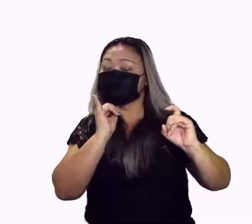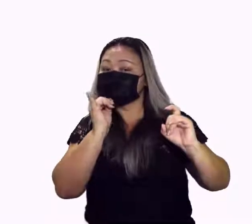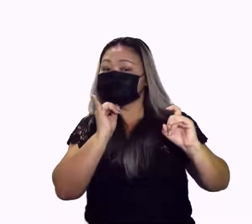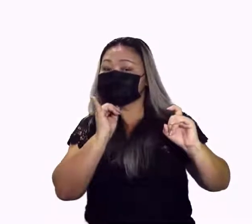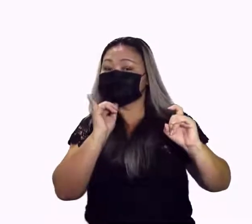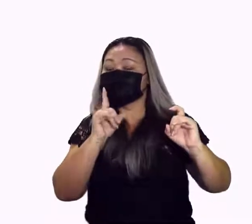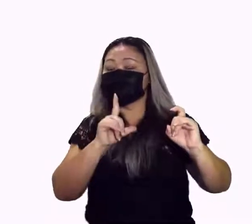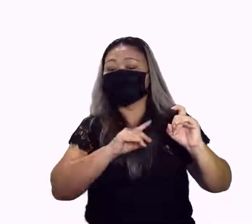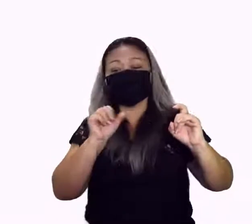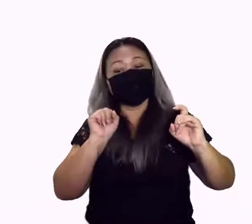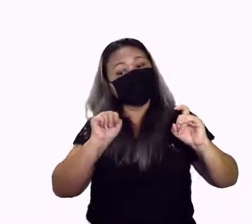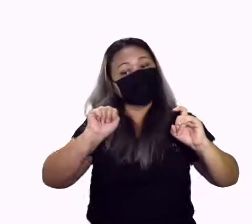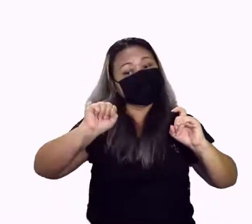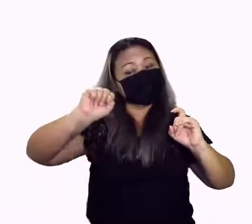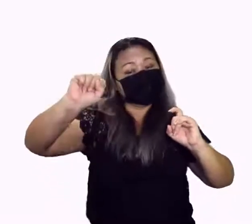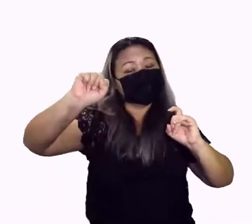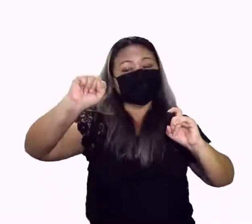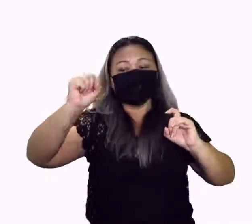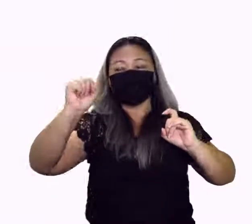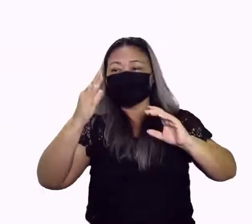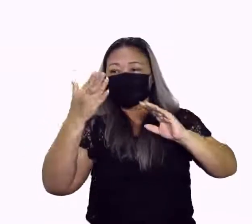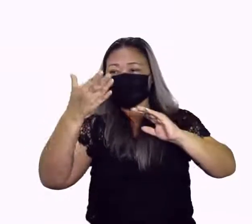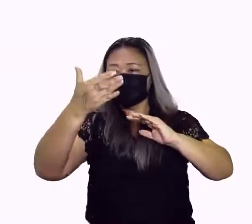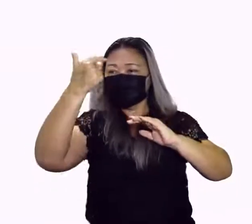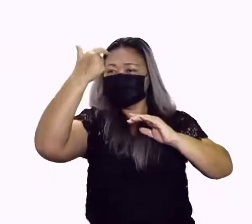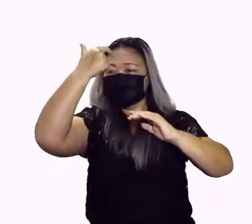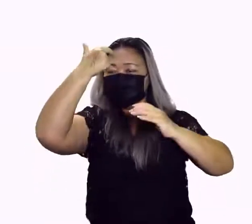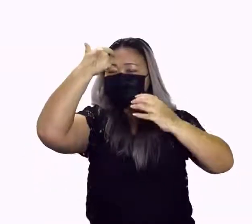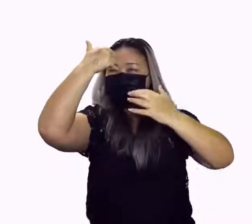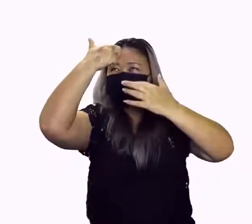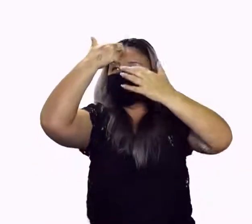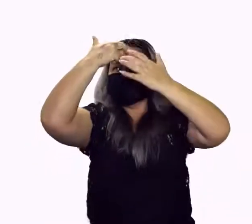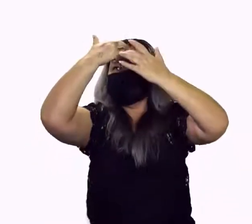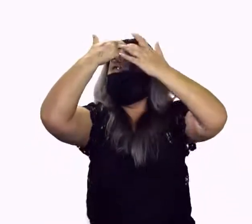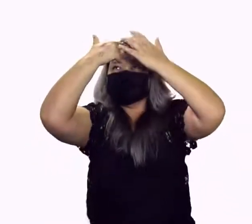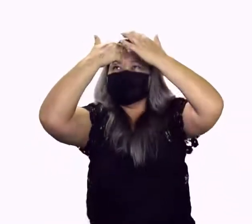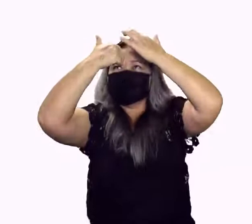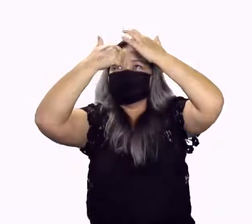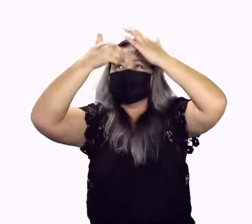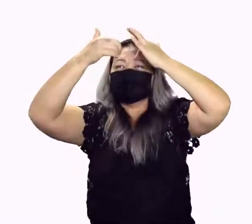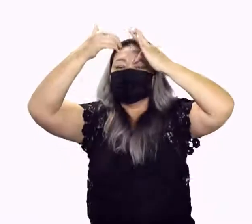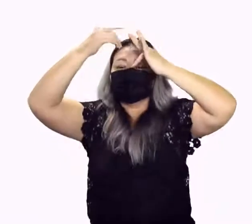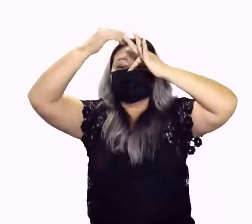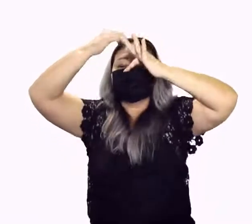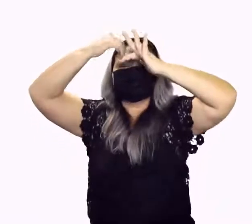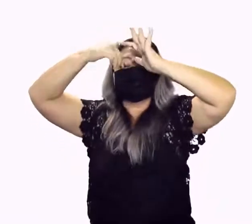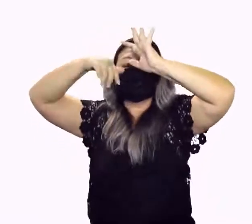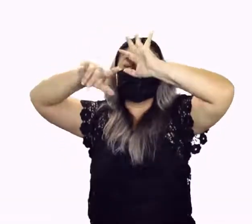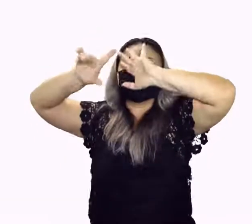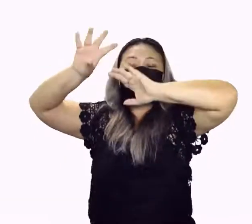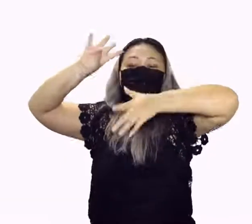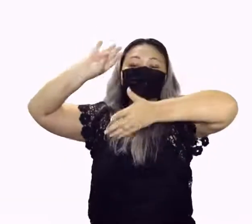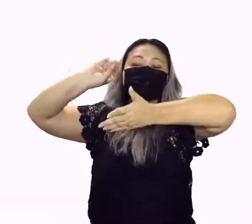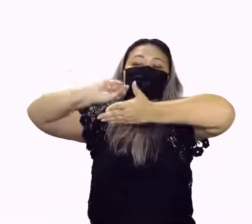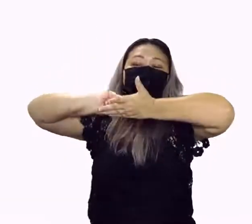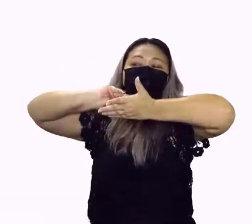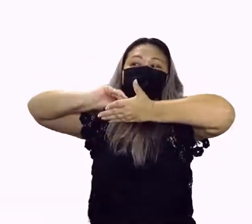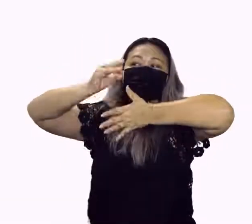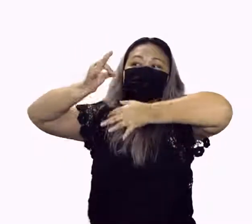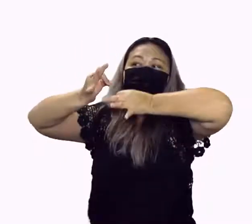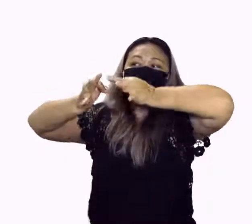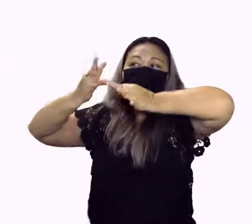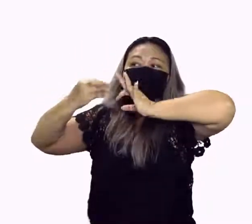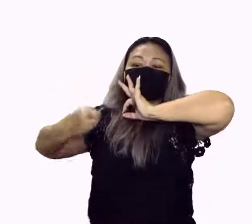sou super-herói, né? Vou evadir o pensamento, vou lidar com as injustiças da vida.